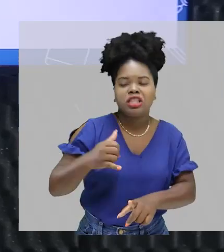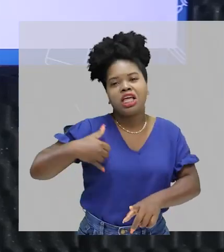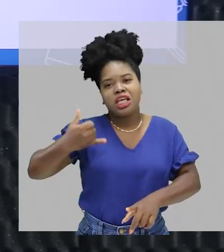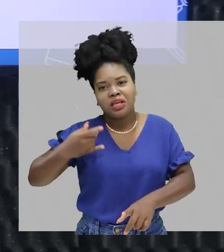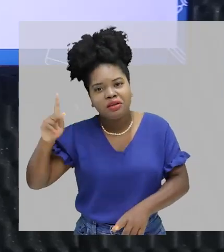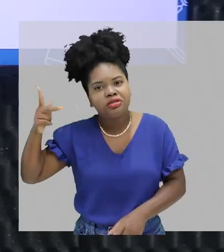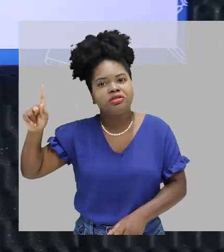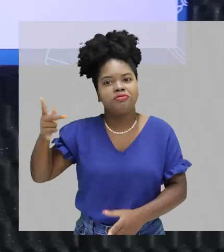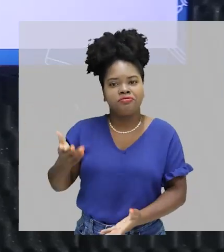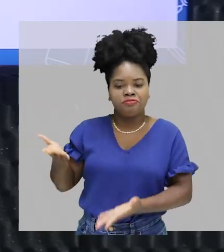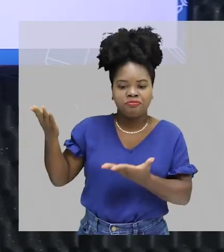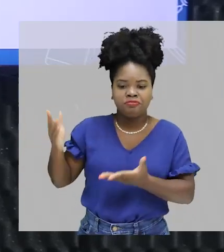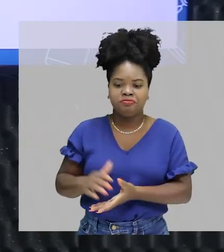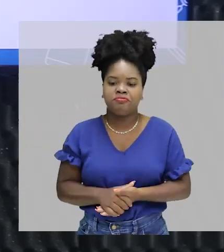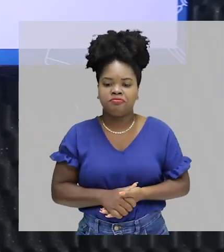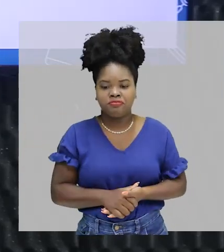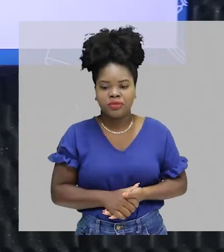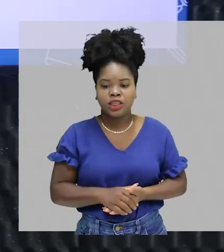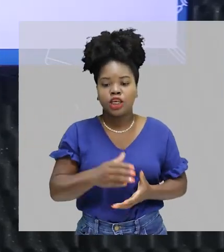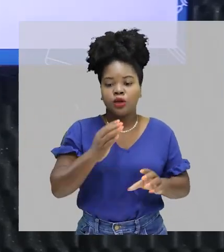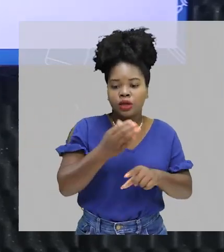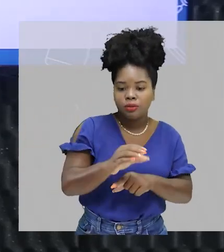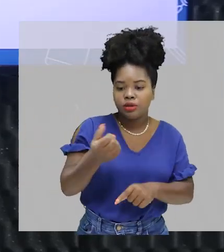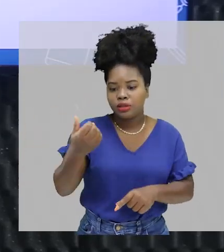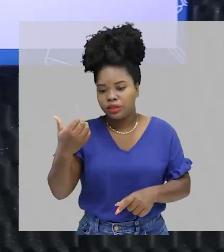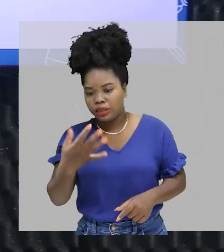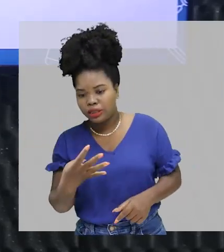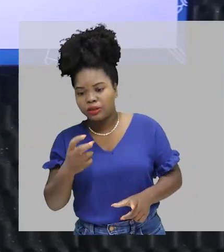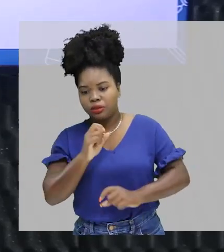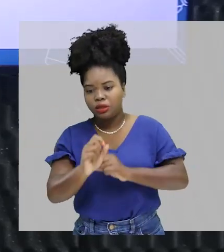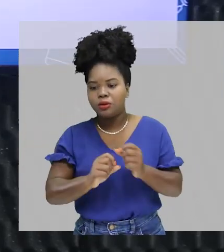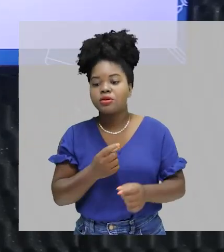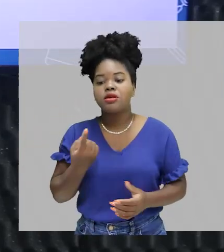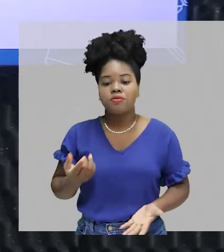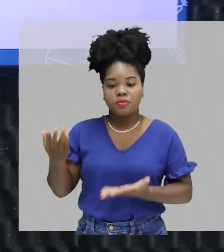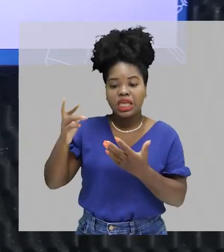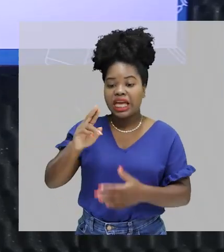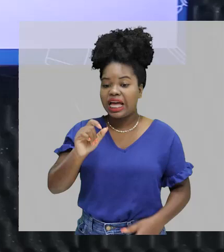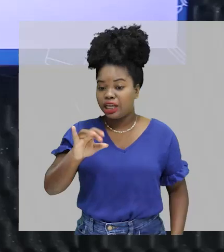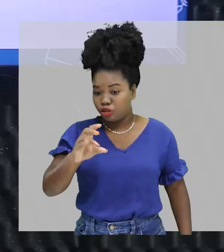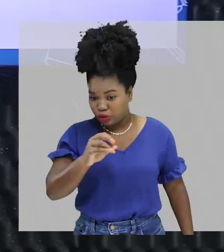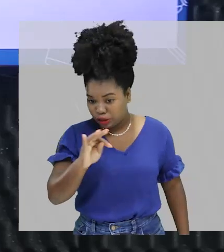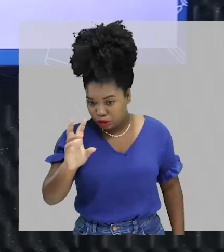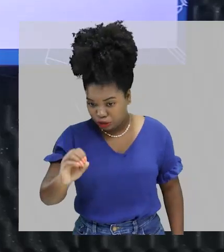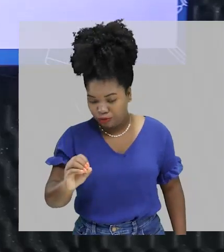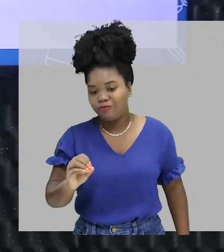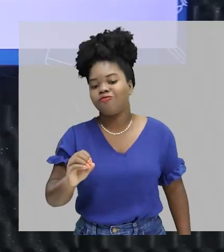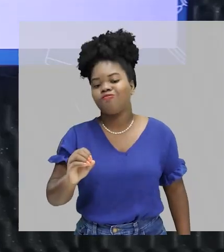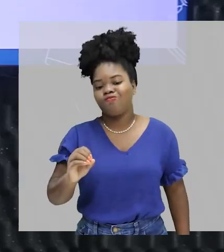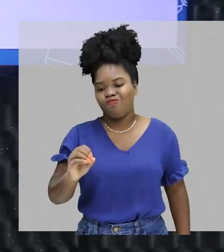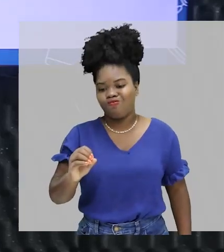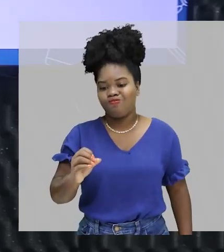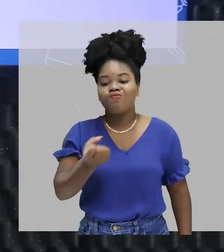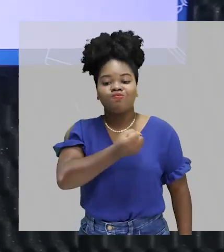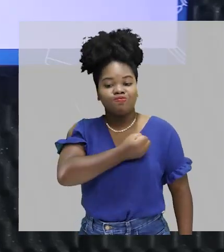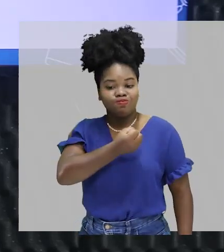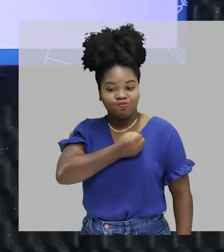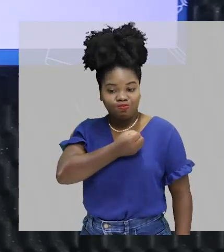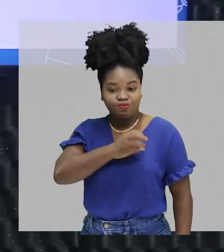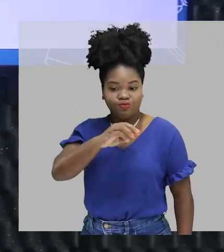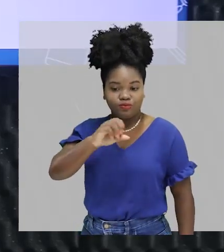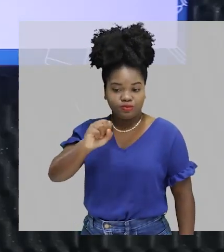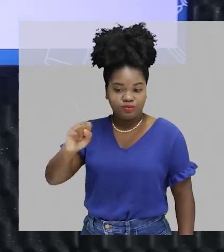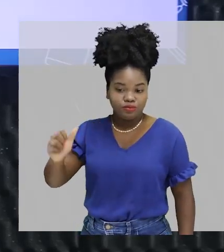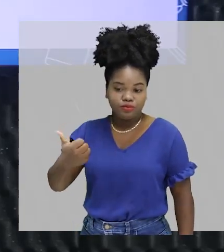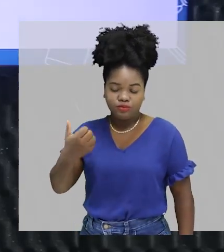dos fósseis. O carbono 14 é um isótopo radioativo, né, de número de massa 14.